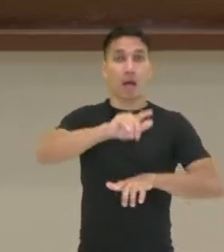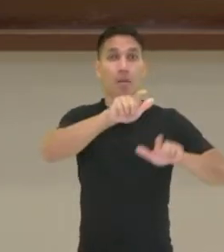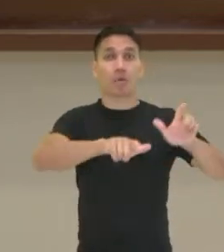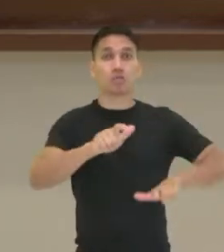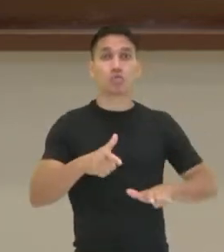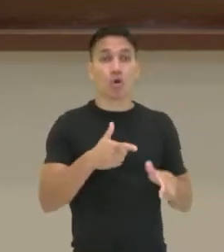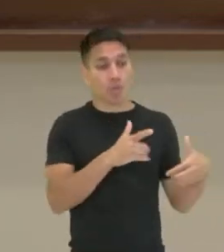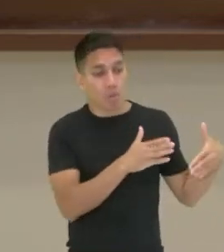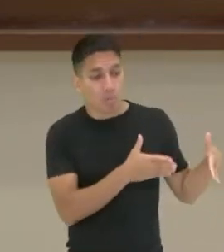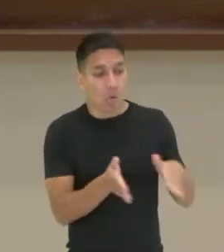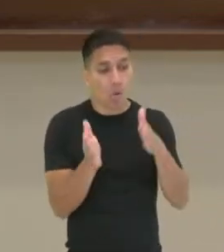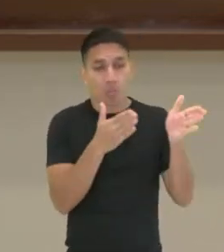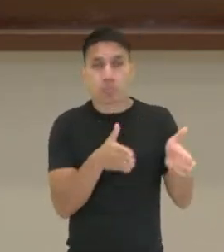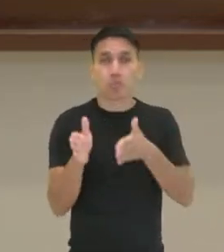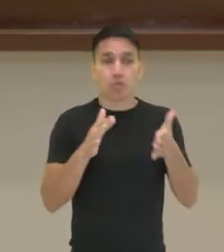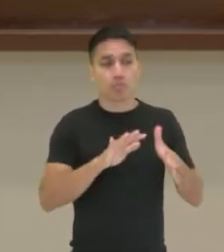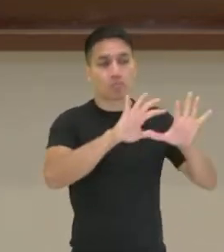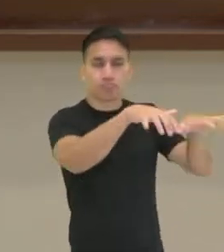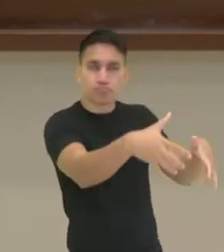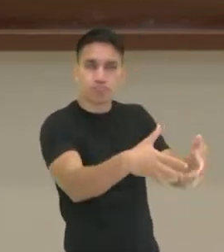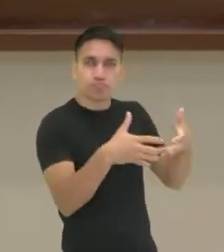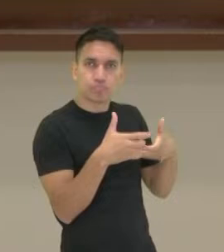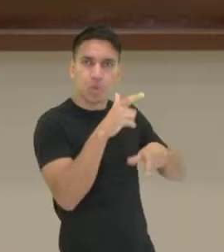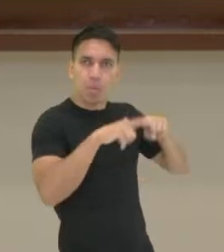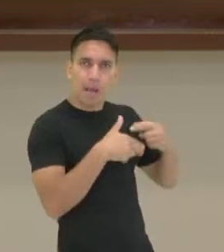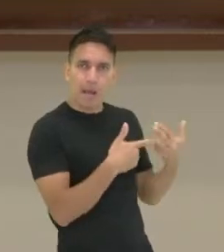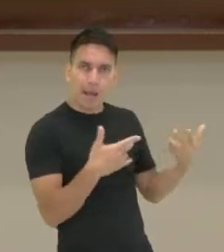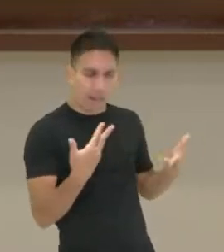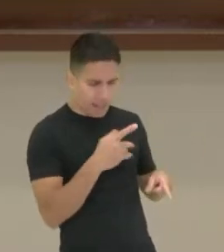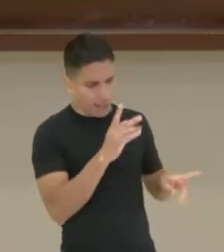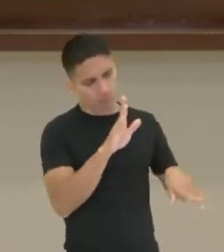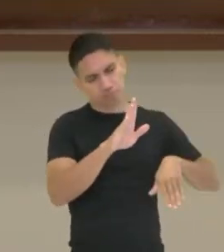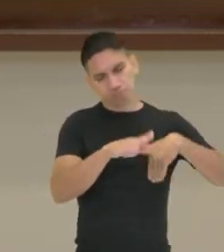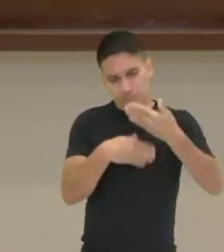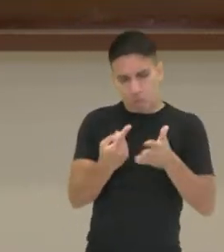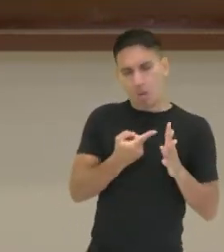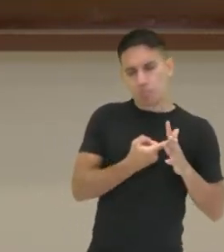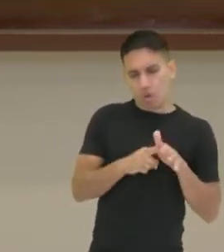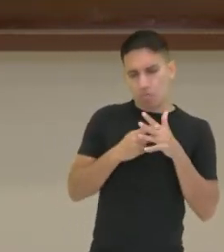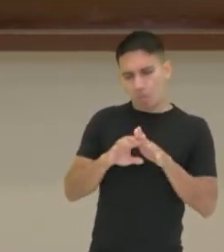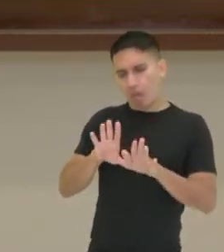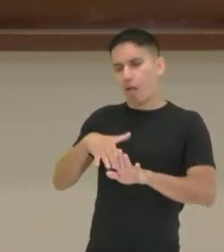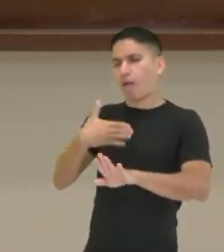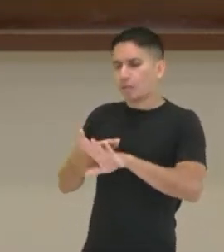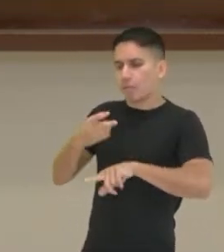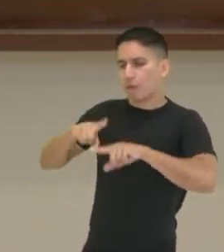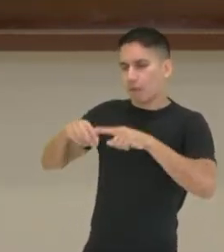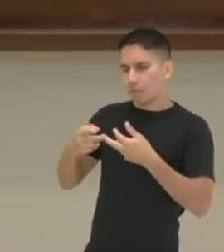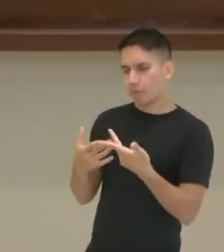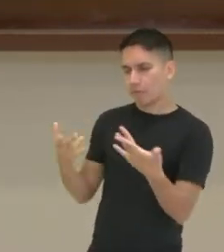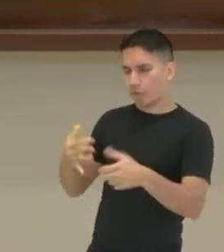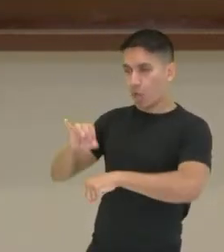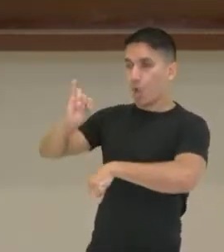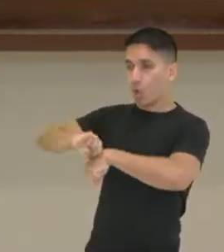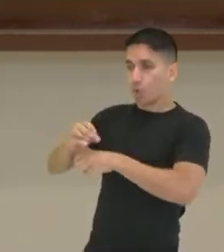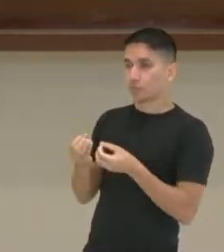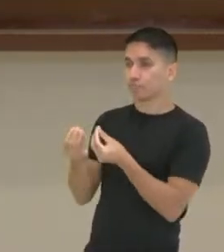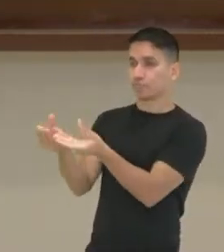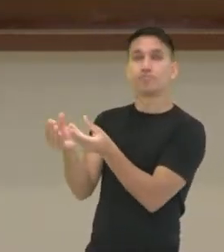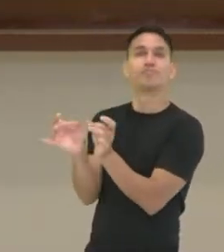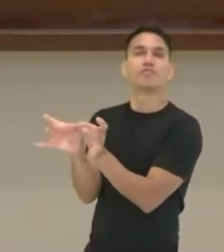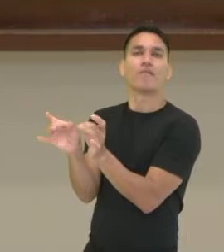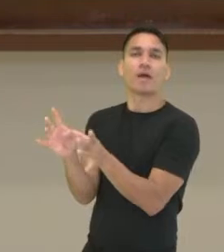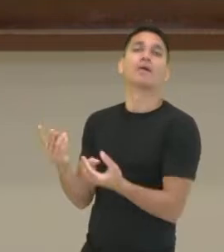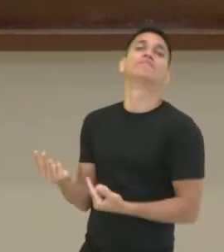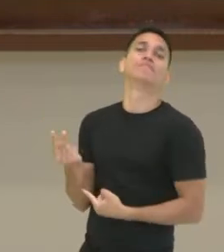no processo de extração de matérias-primas e depois para que esse mecanismo, para que esse objeto, se tornasse